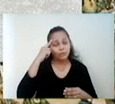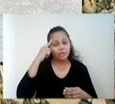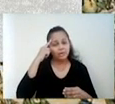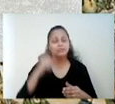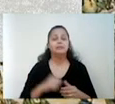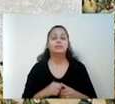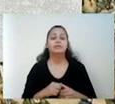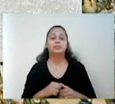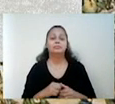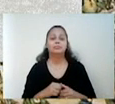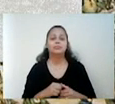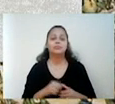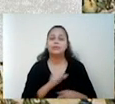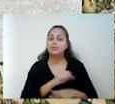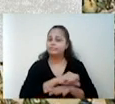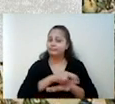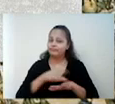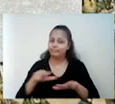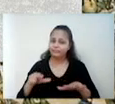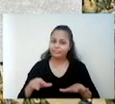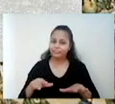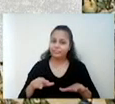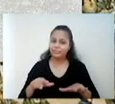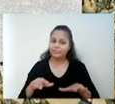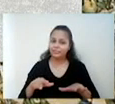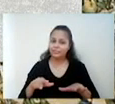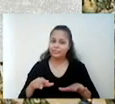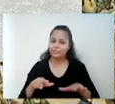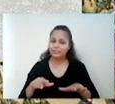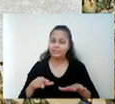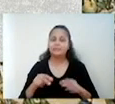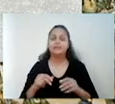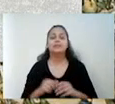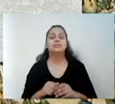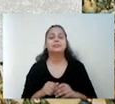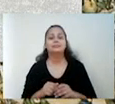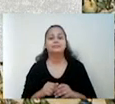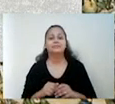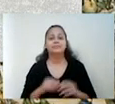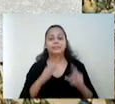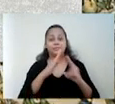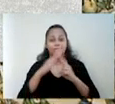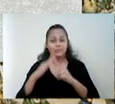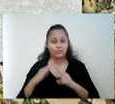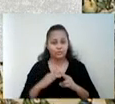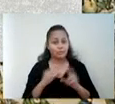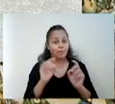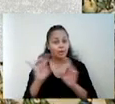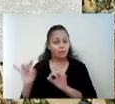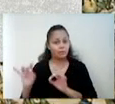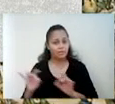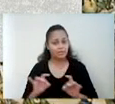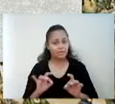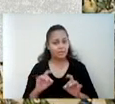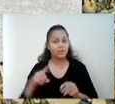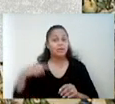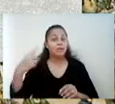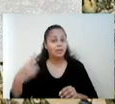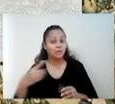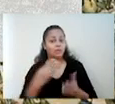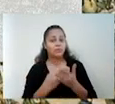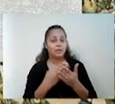né, os fatores que estimularam o chamado renascimento comercial e urbano. Na nossa próxima aula,